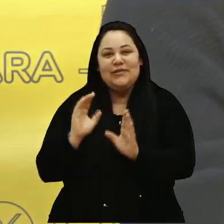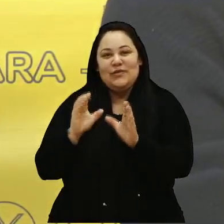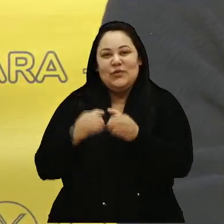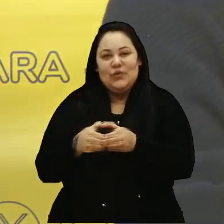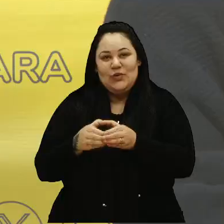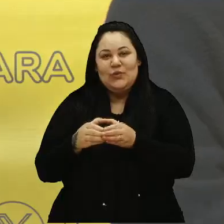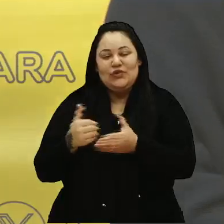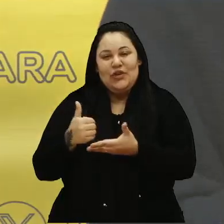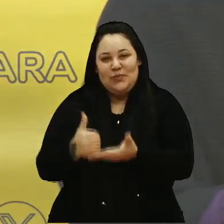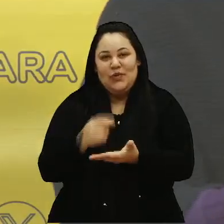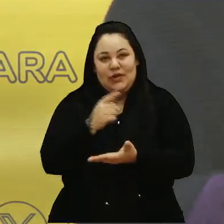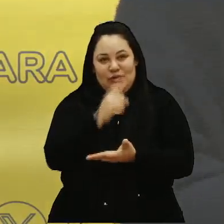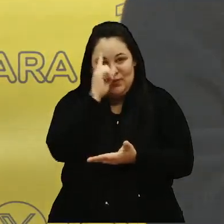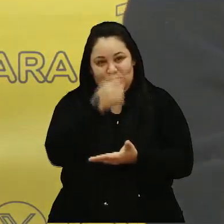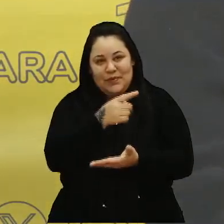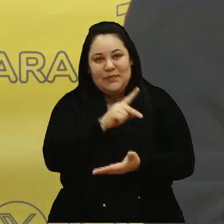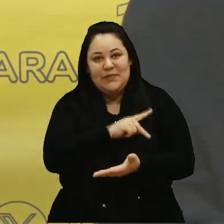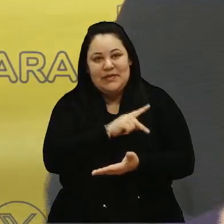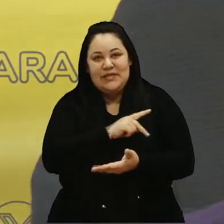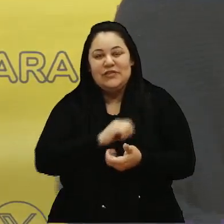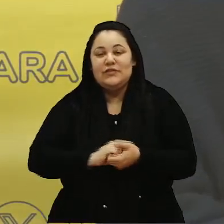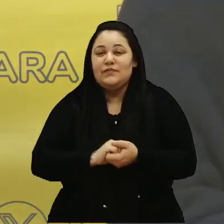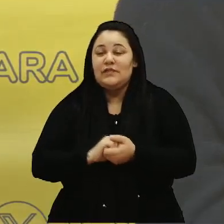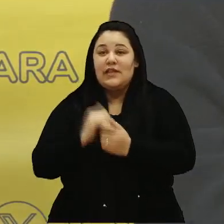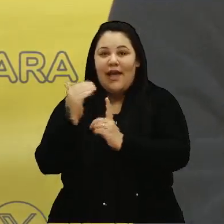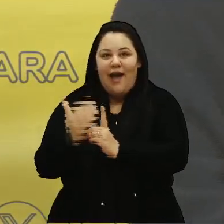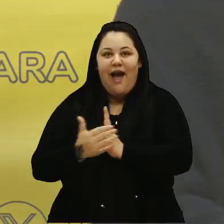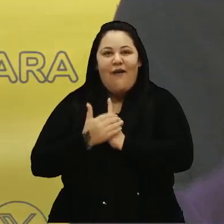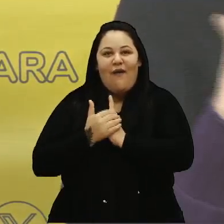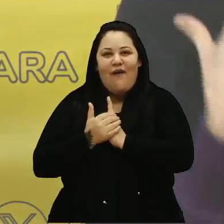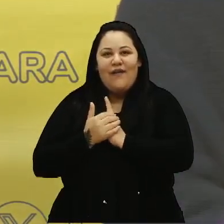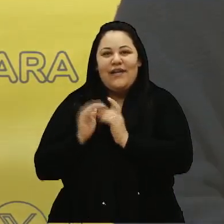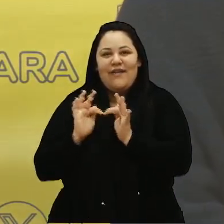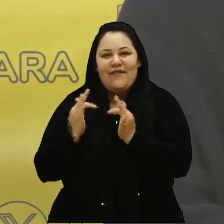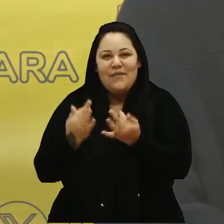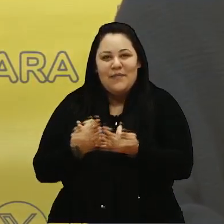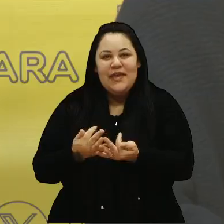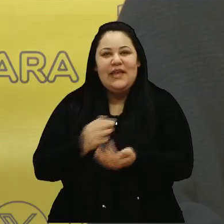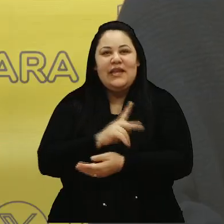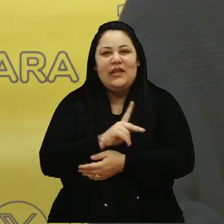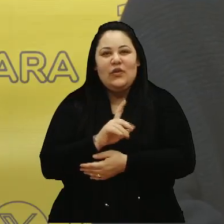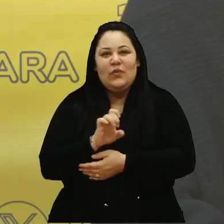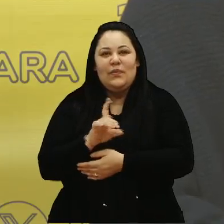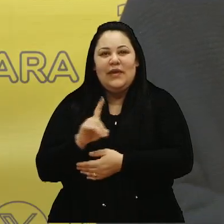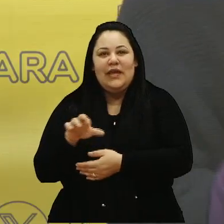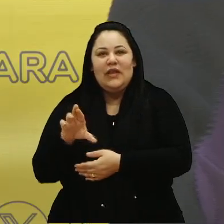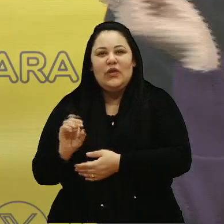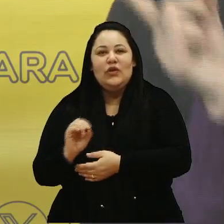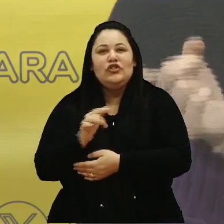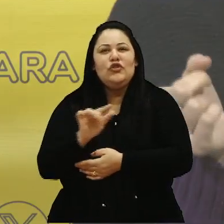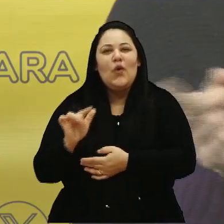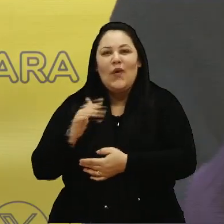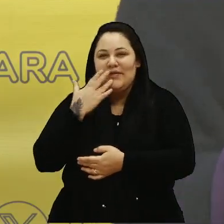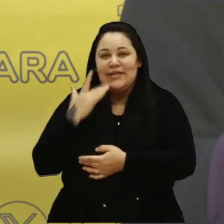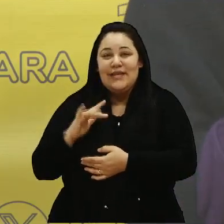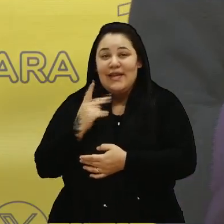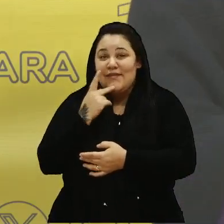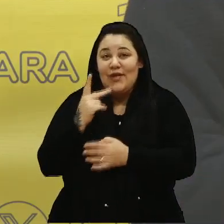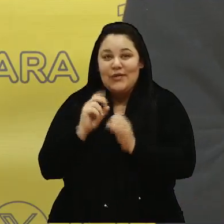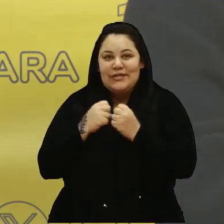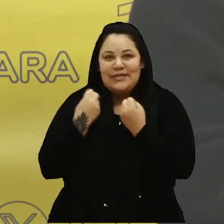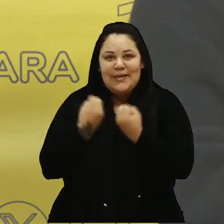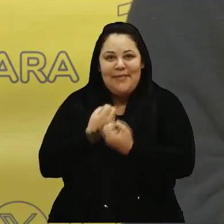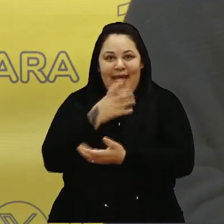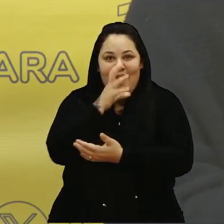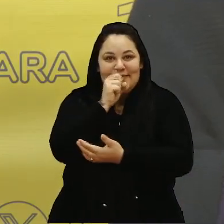parlamentar que a senhora conduz, que acolhe as famílias do Pedro e de tantas outras crianças, né? E falou também do seminário.